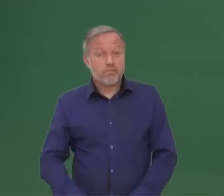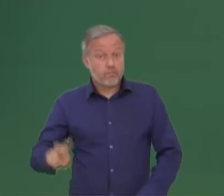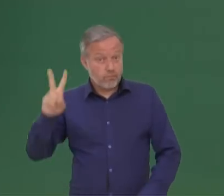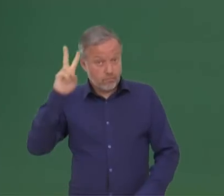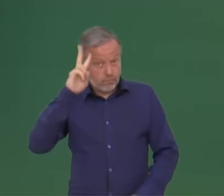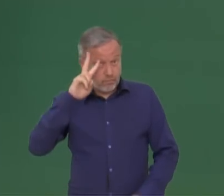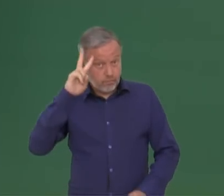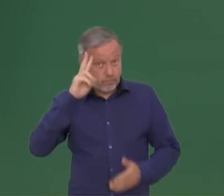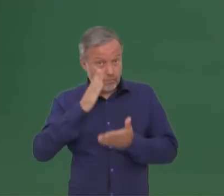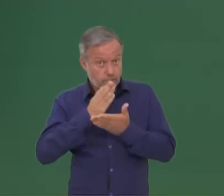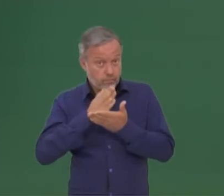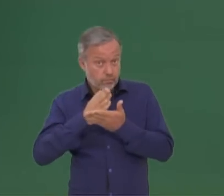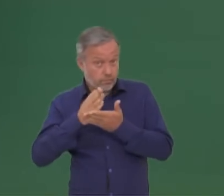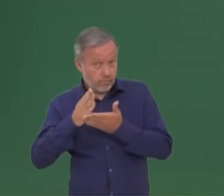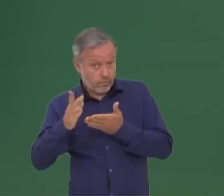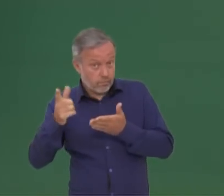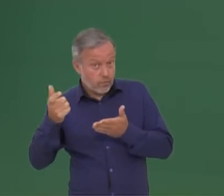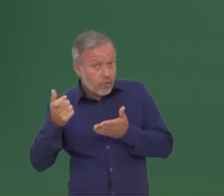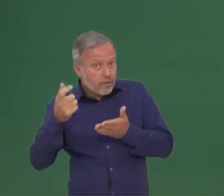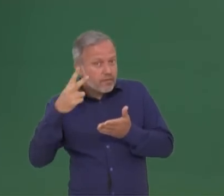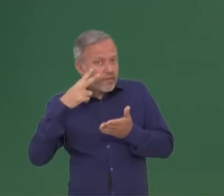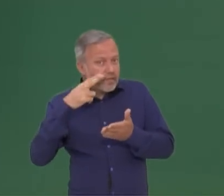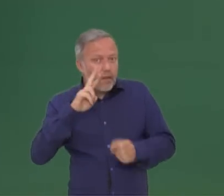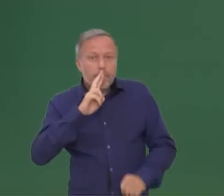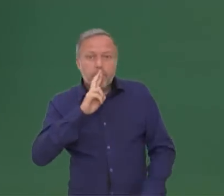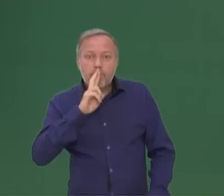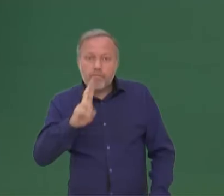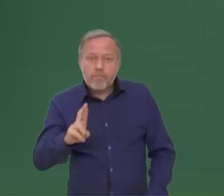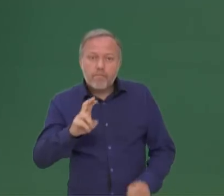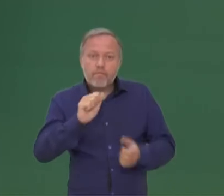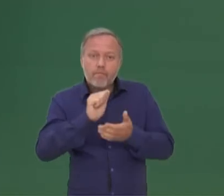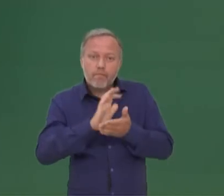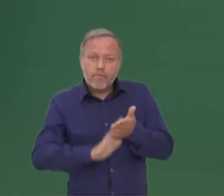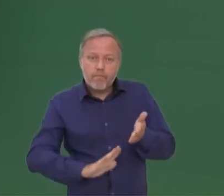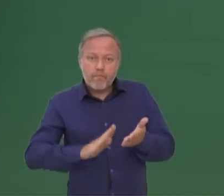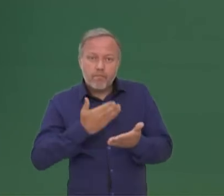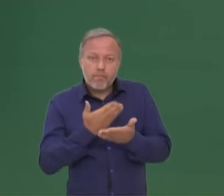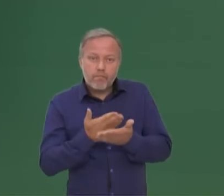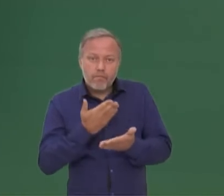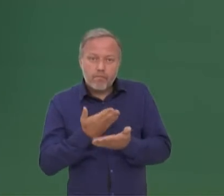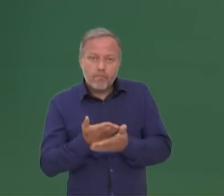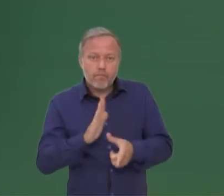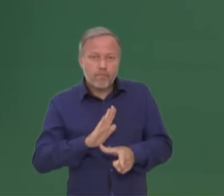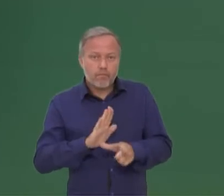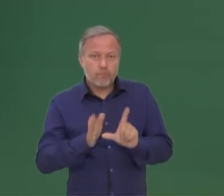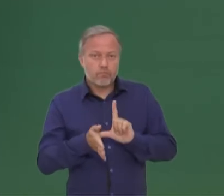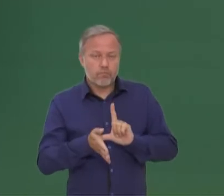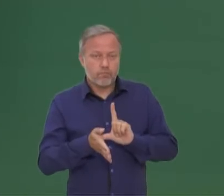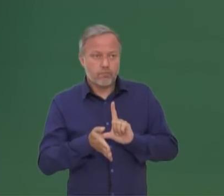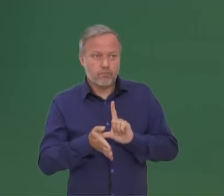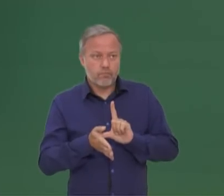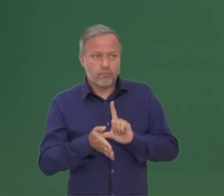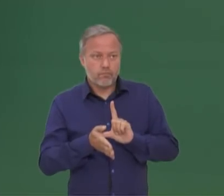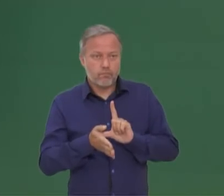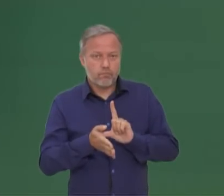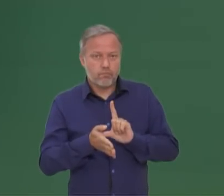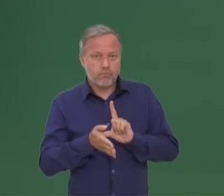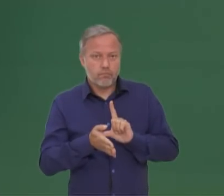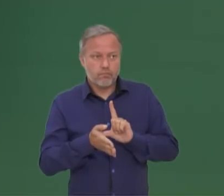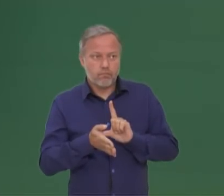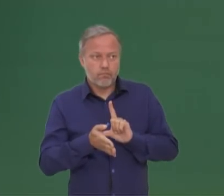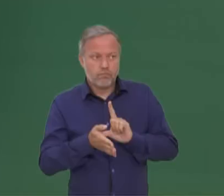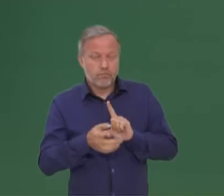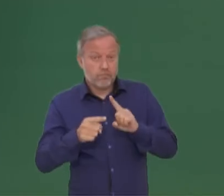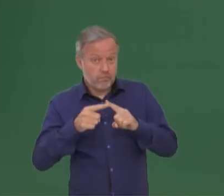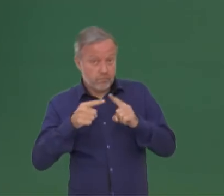gente começa uma aula, a gente resgata informações da aula anterior. Na aula anterior nós não falamos da teoria celular? Então a